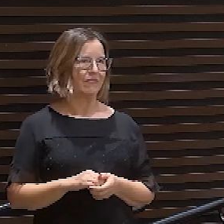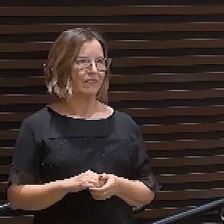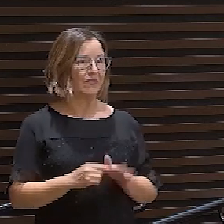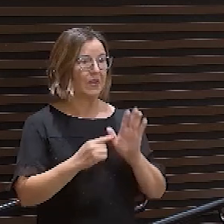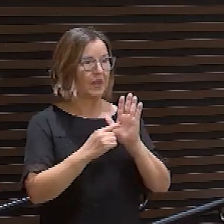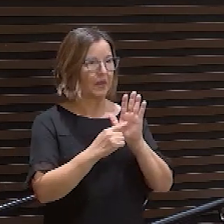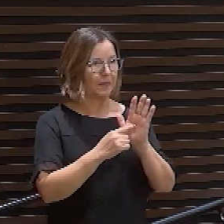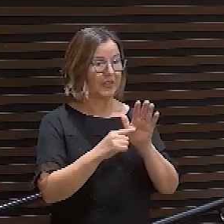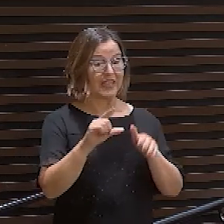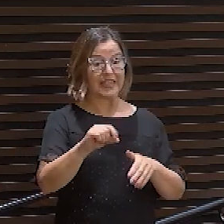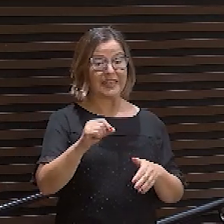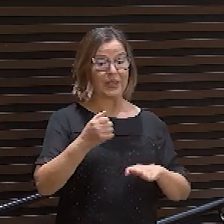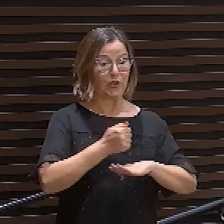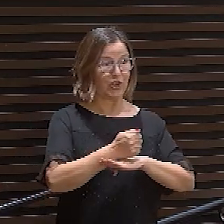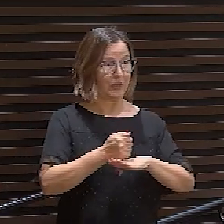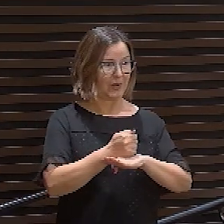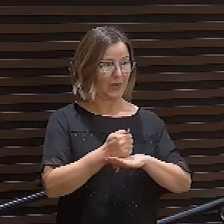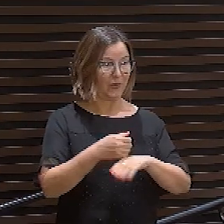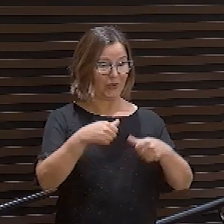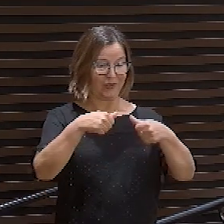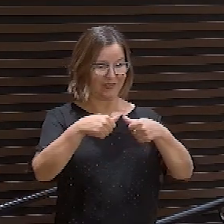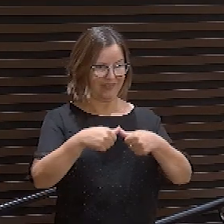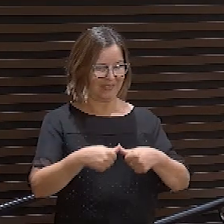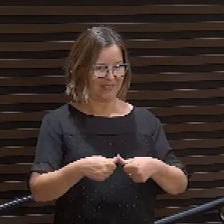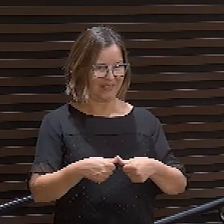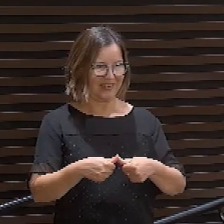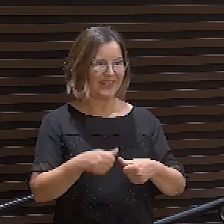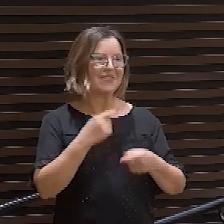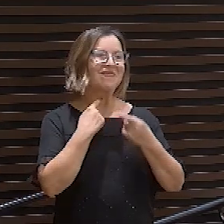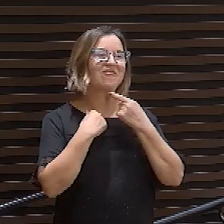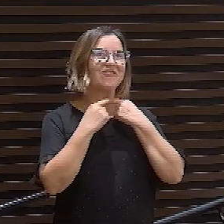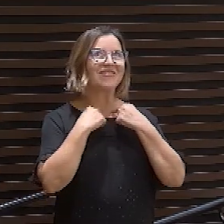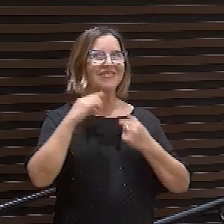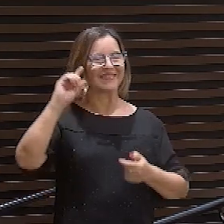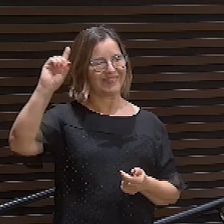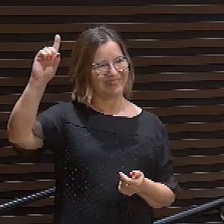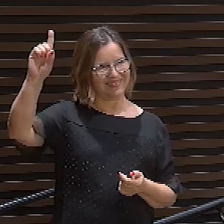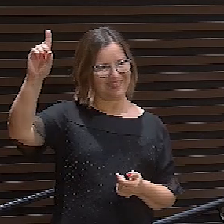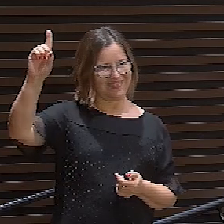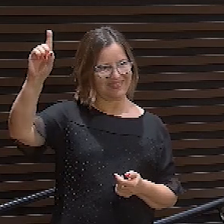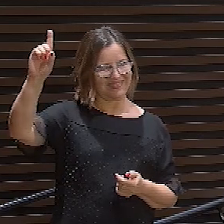Representa a decisão de Abraão de permanecer na vontade de Deus.